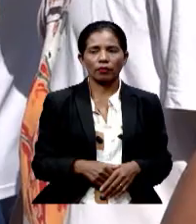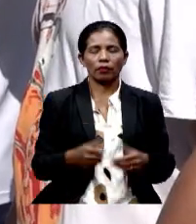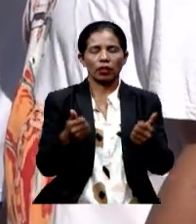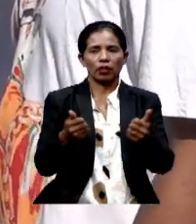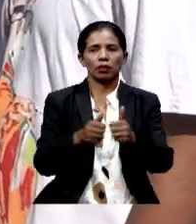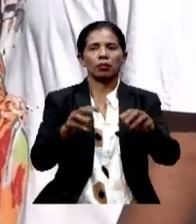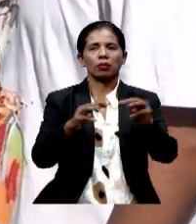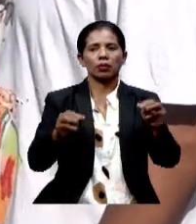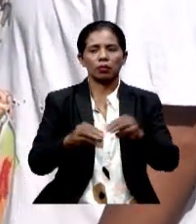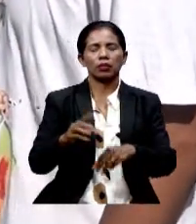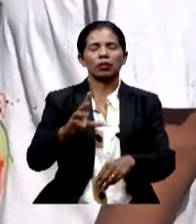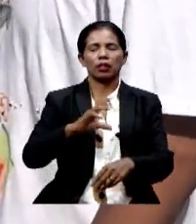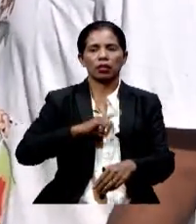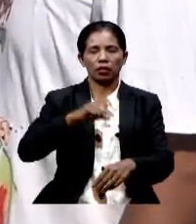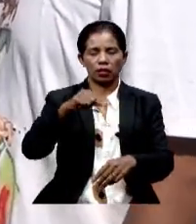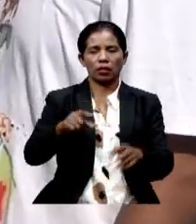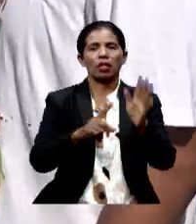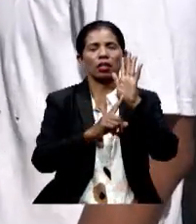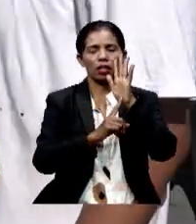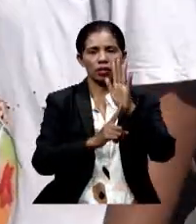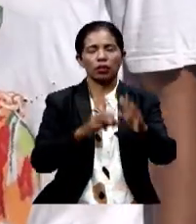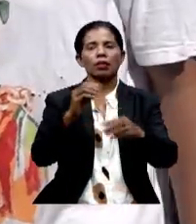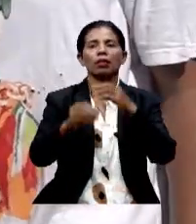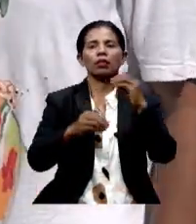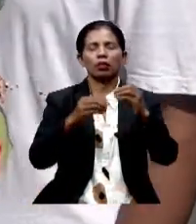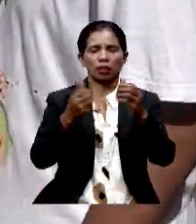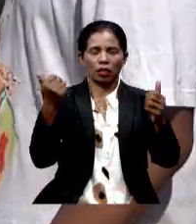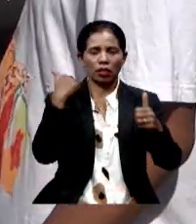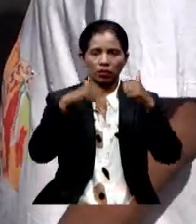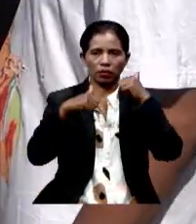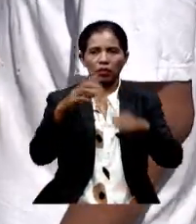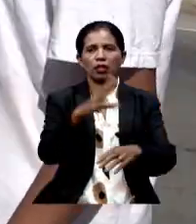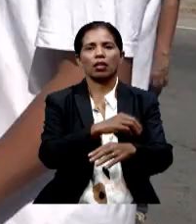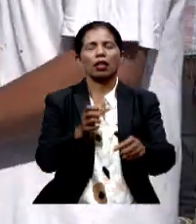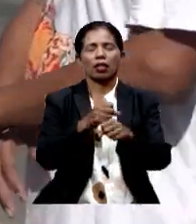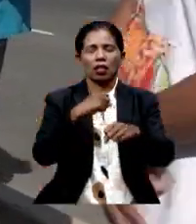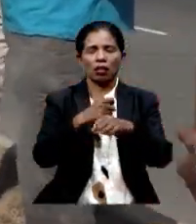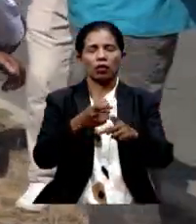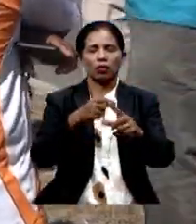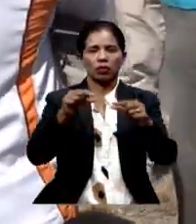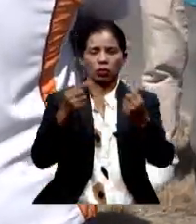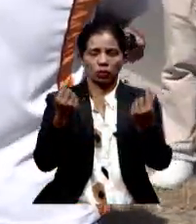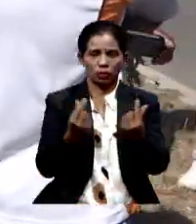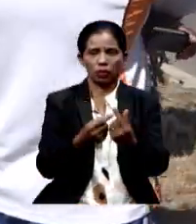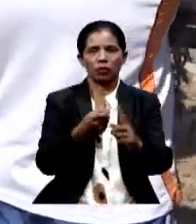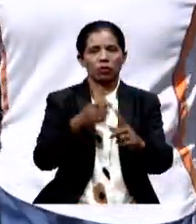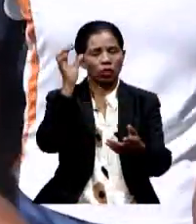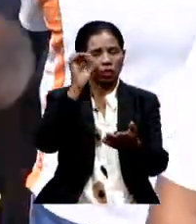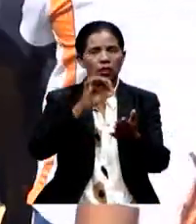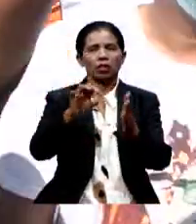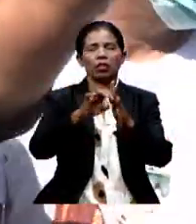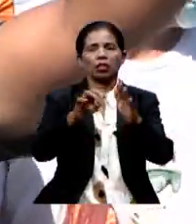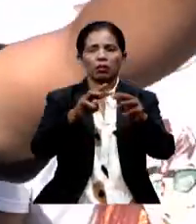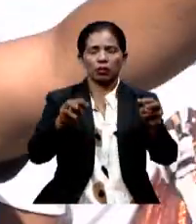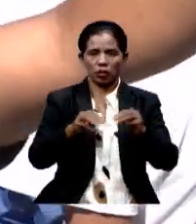Administrador município Liquiçá, ratou declaração, né? Relaciona a atividade de inspeção nebe hala Rússia, equipa conjunta secretário-estado